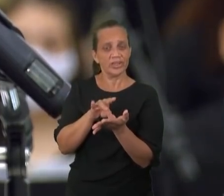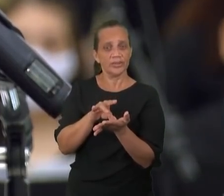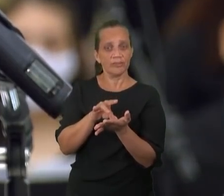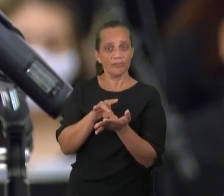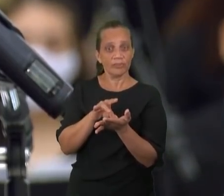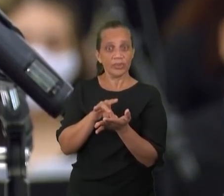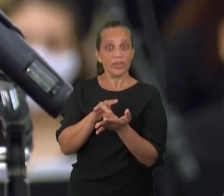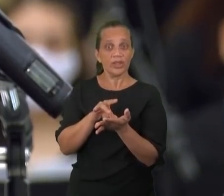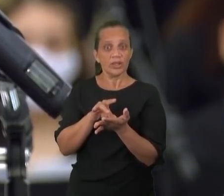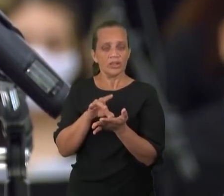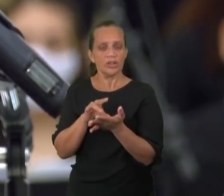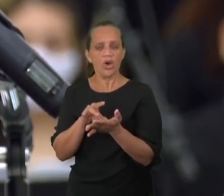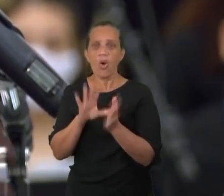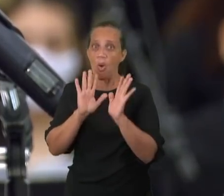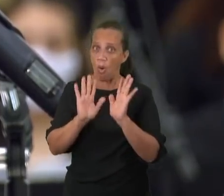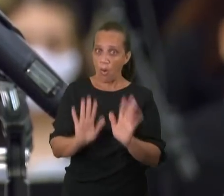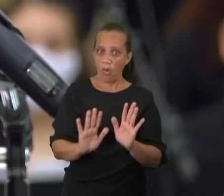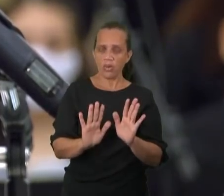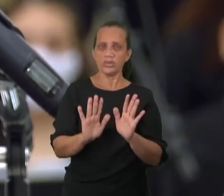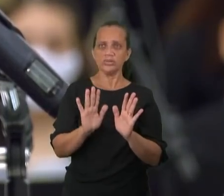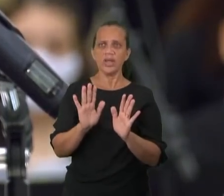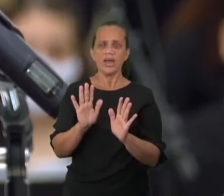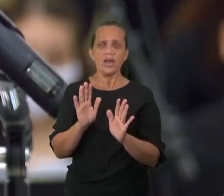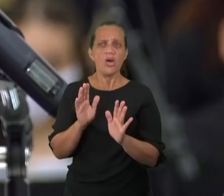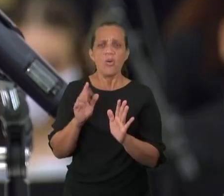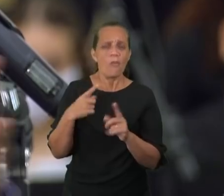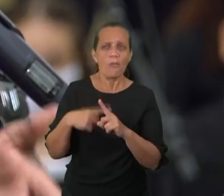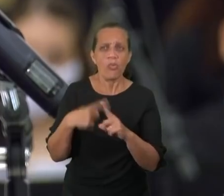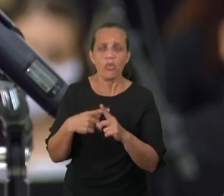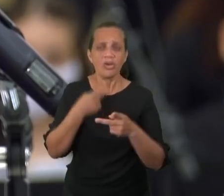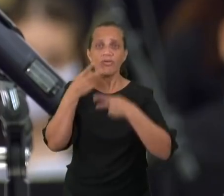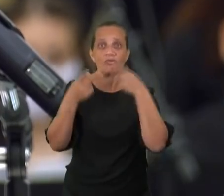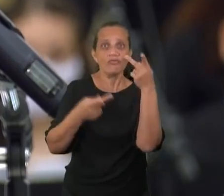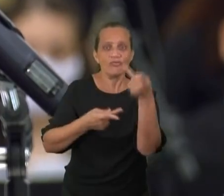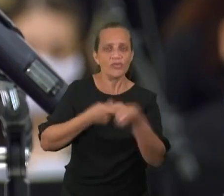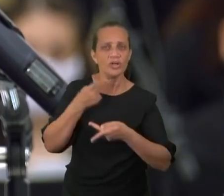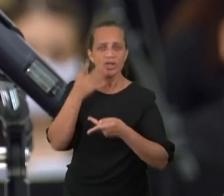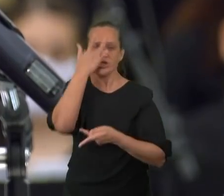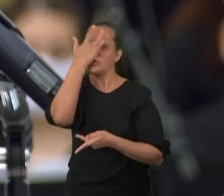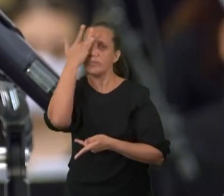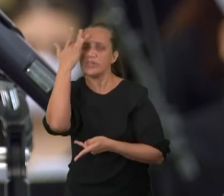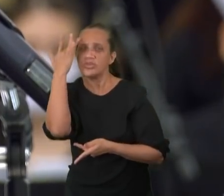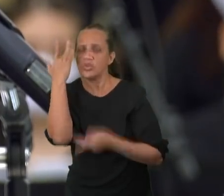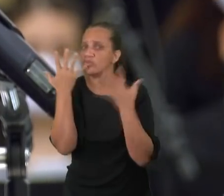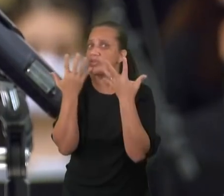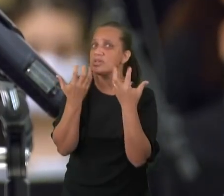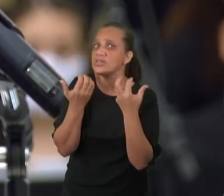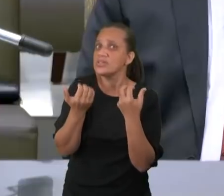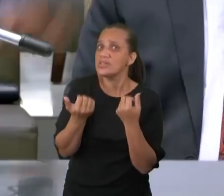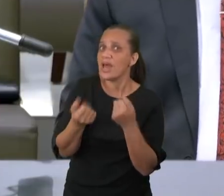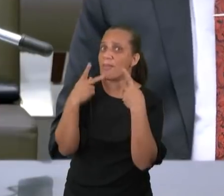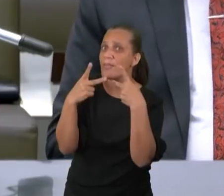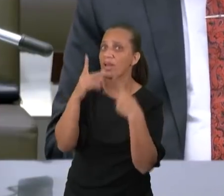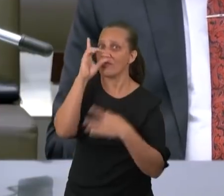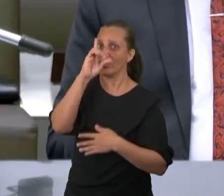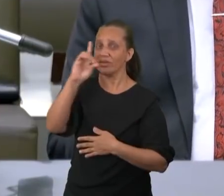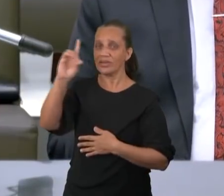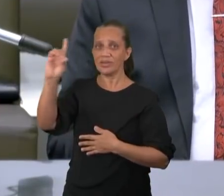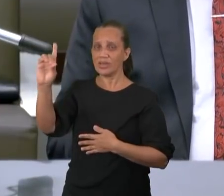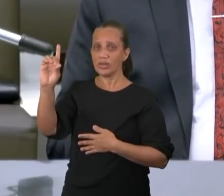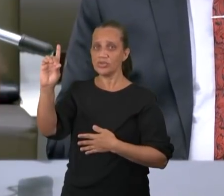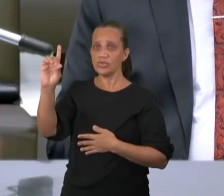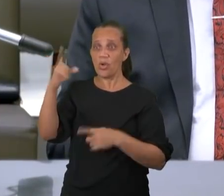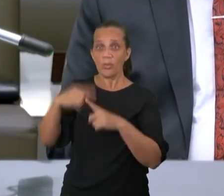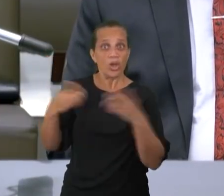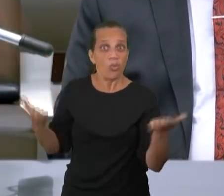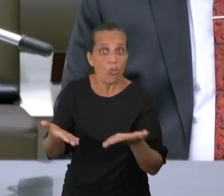a gente fala isso, não é que vai acabar, não. É para que a gente não esteja incluído no contexto. Aleluia. Ana recebeu a palavra,